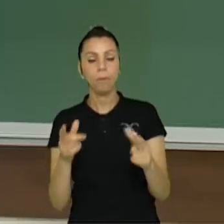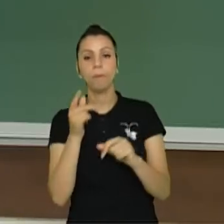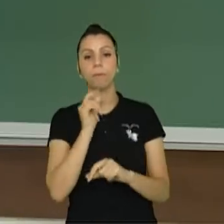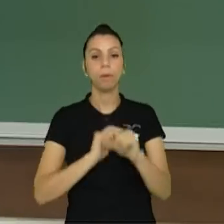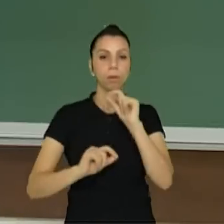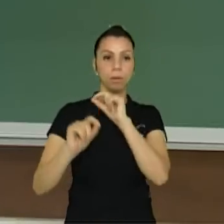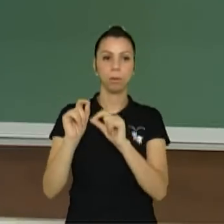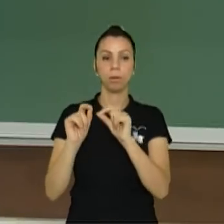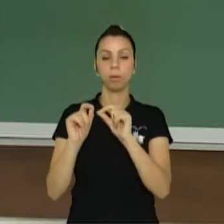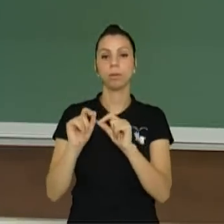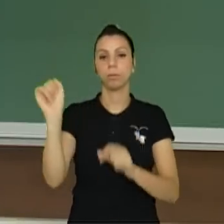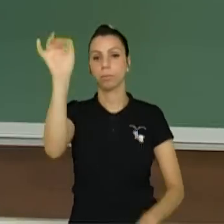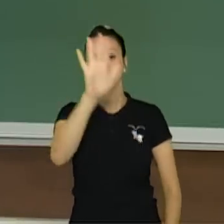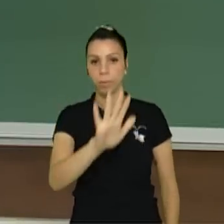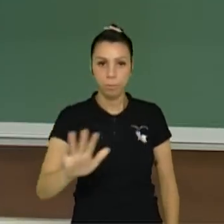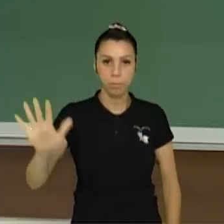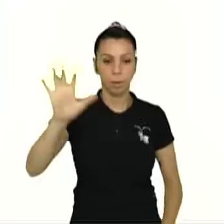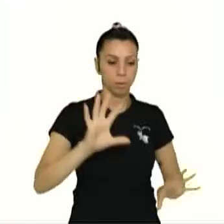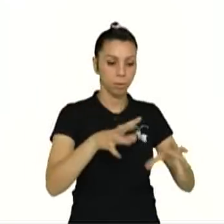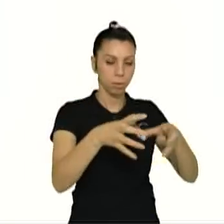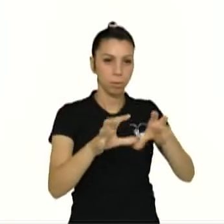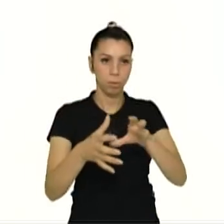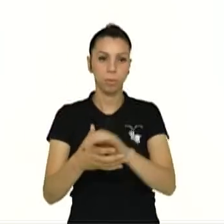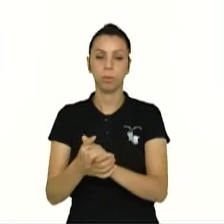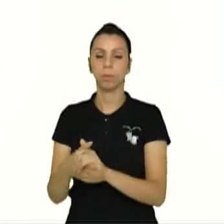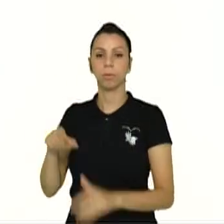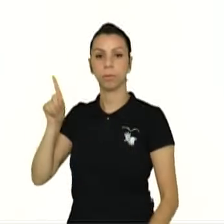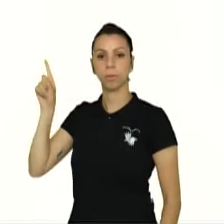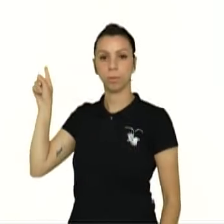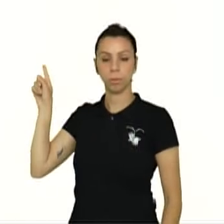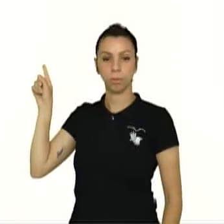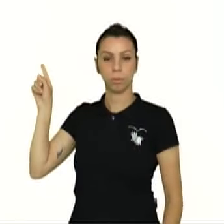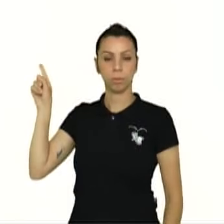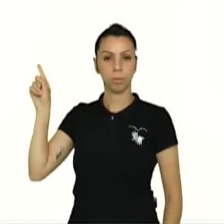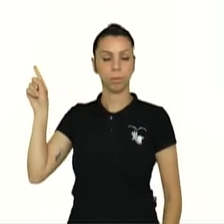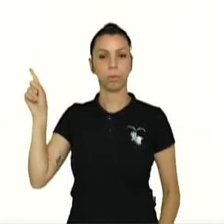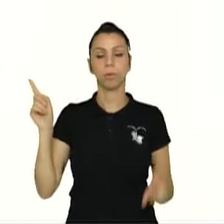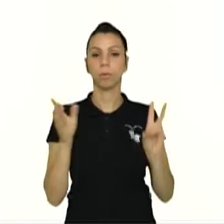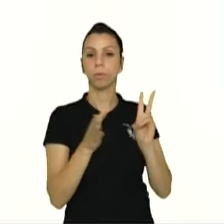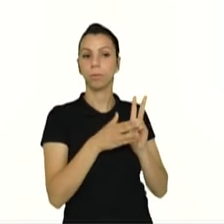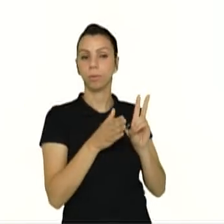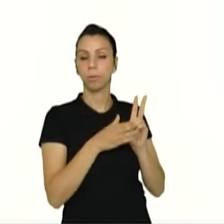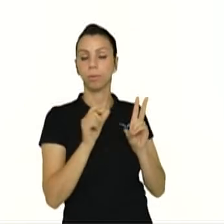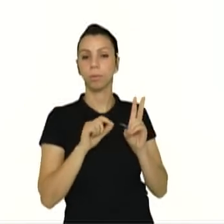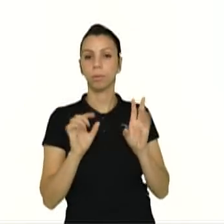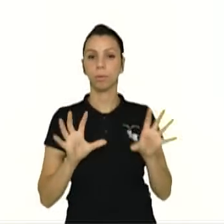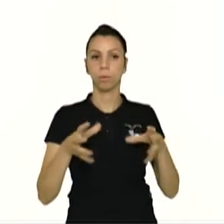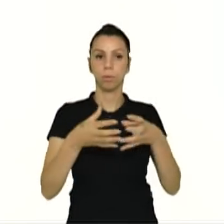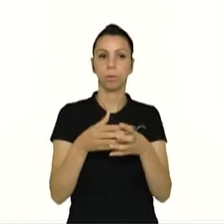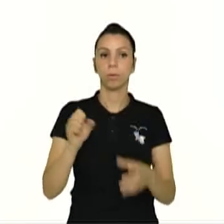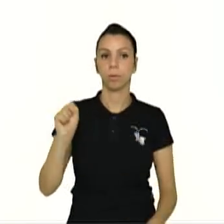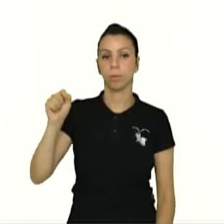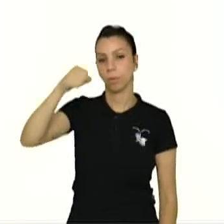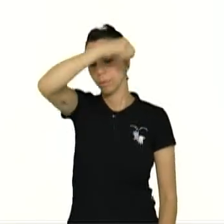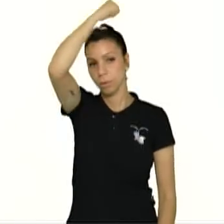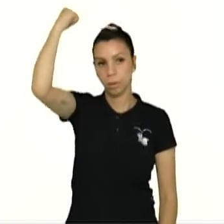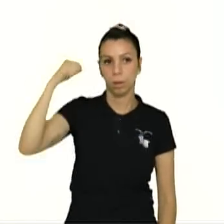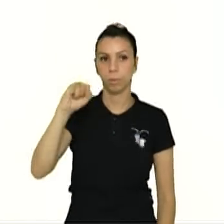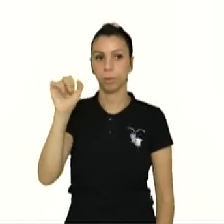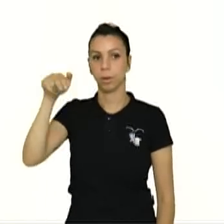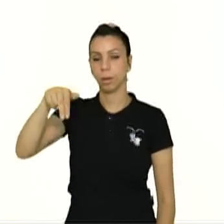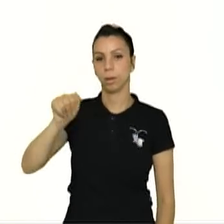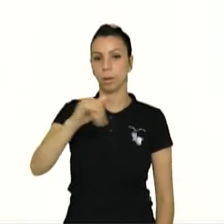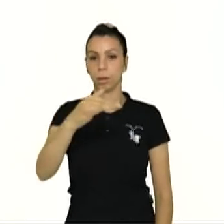aldeamentos, tenho aqui uma imagem que representa o cacique Pai Caiuá, aldeamento de Santo Inácio do